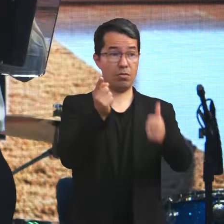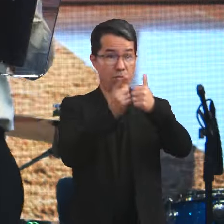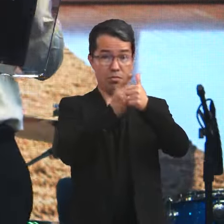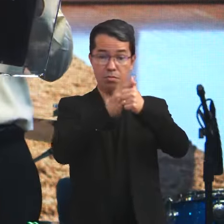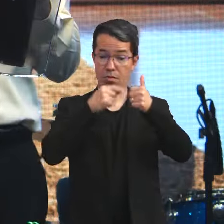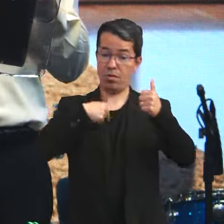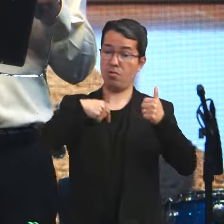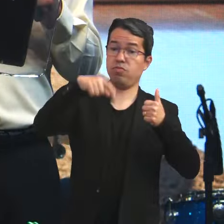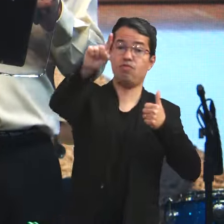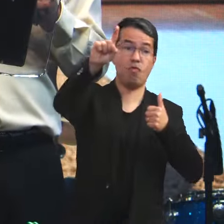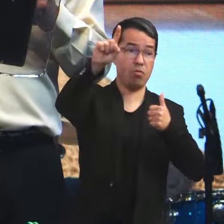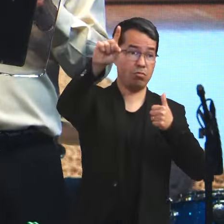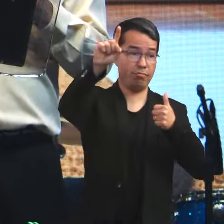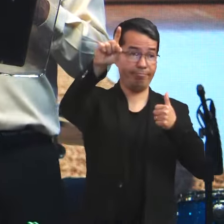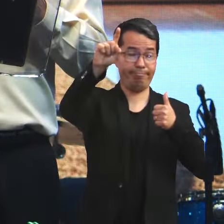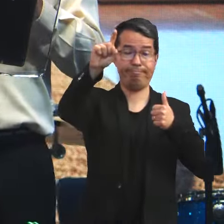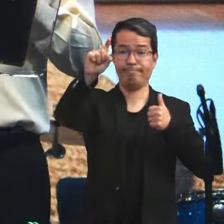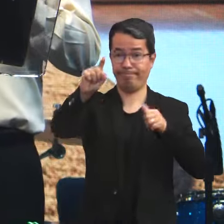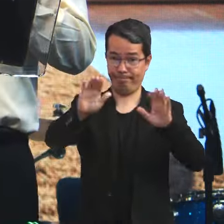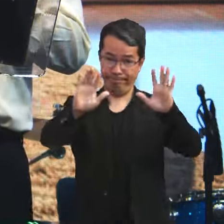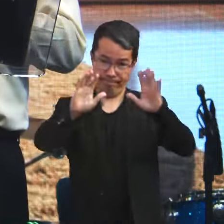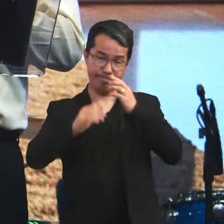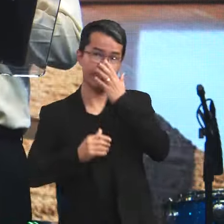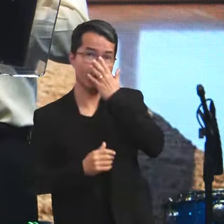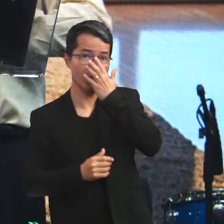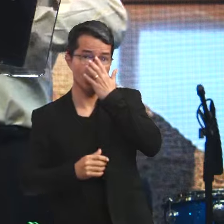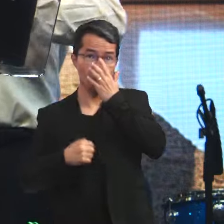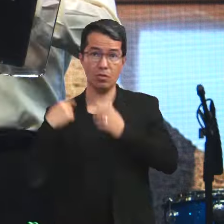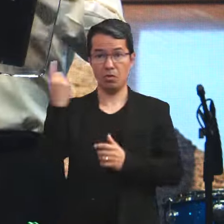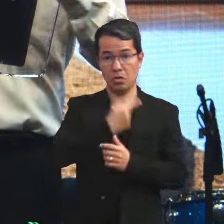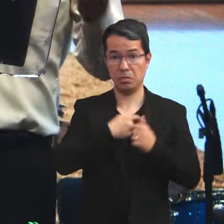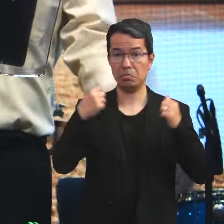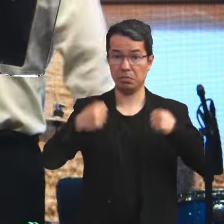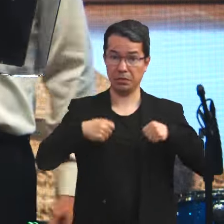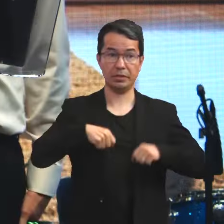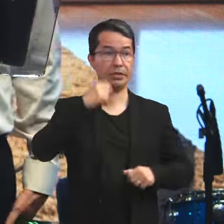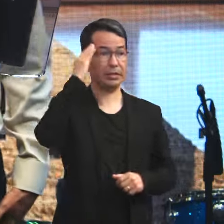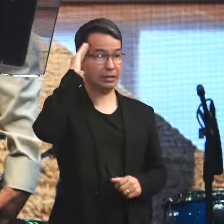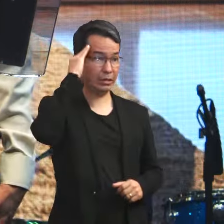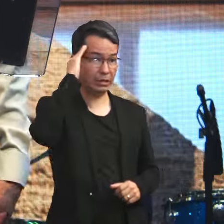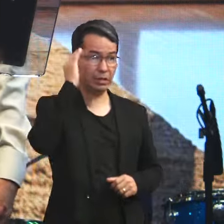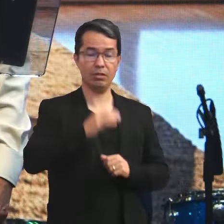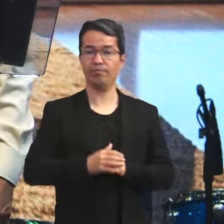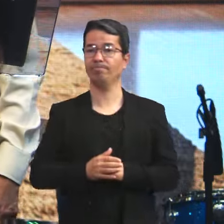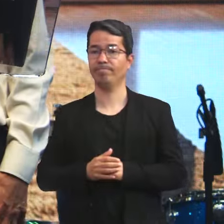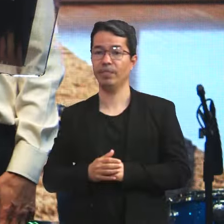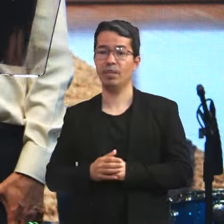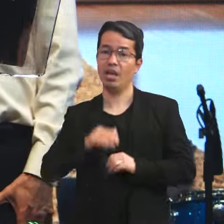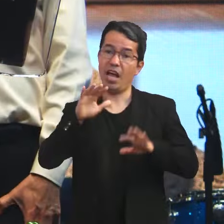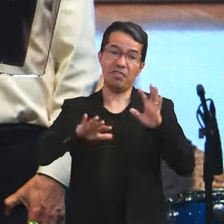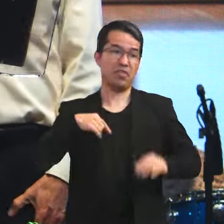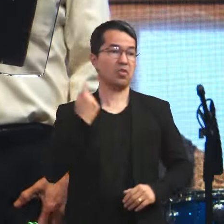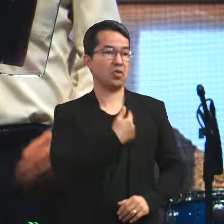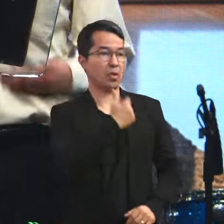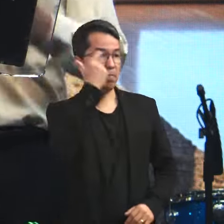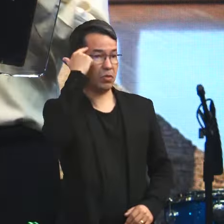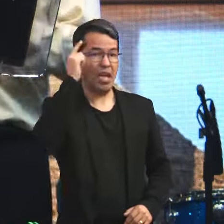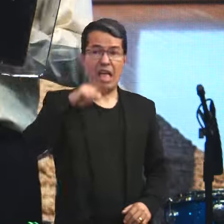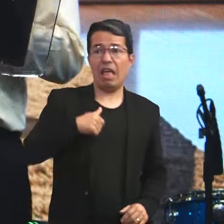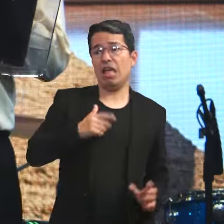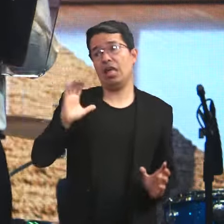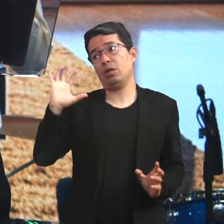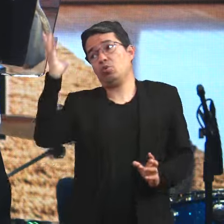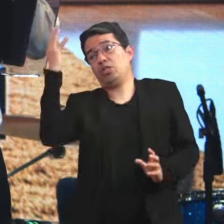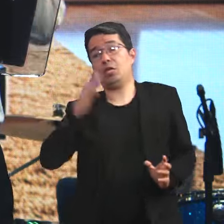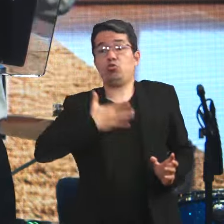por casualidade e as coisas não aconte por acaso porci vida nem Coincidências da vida que